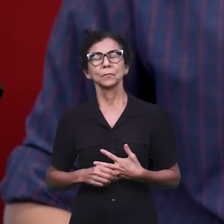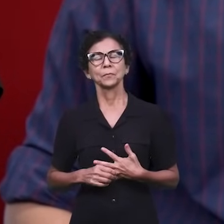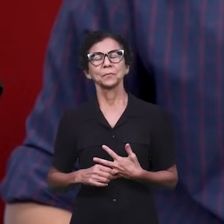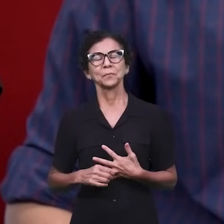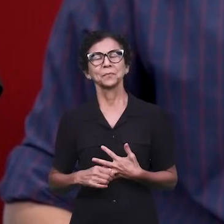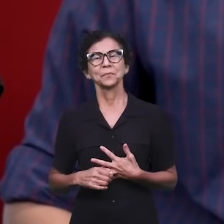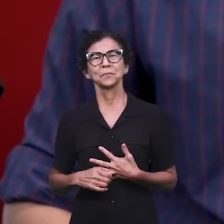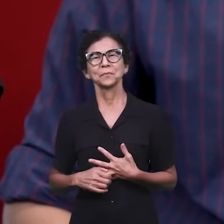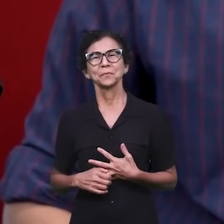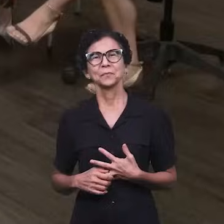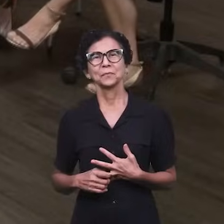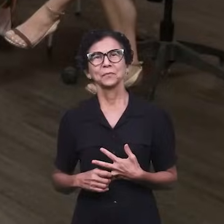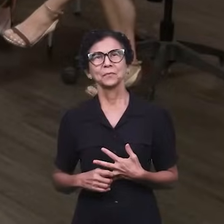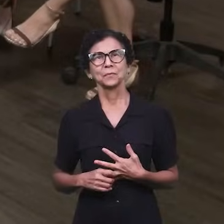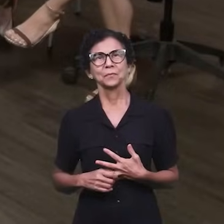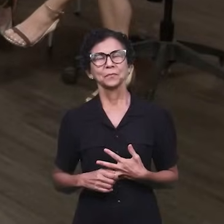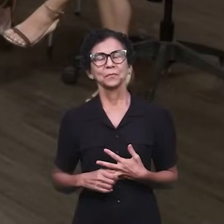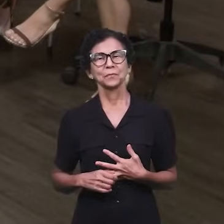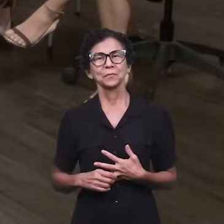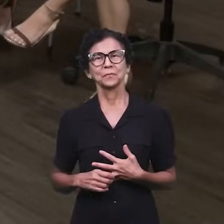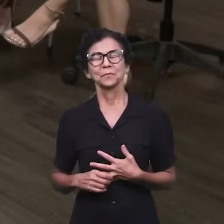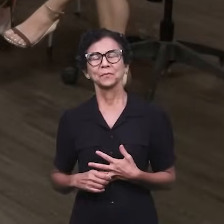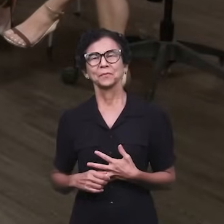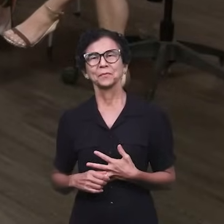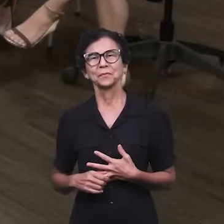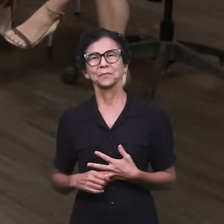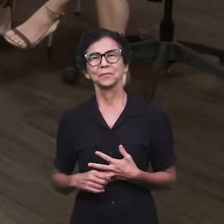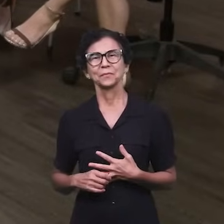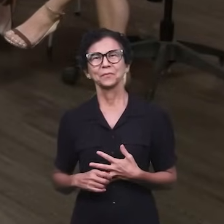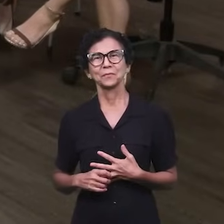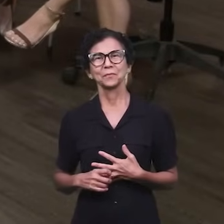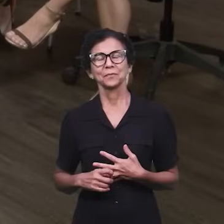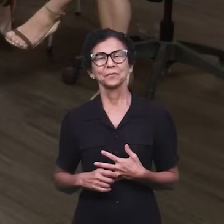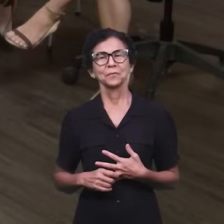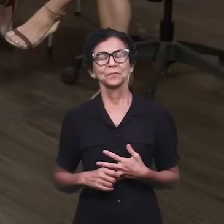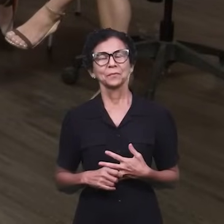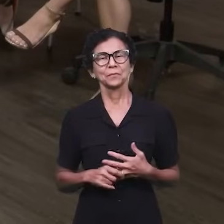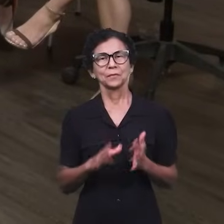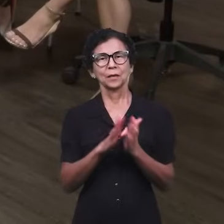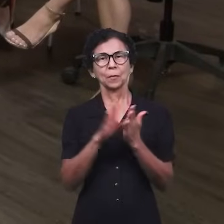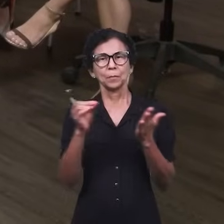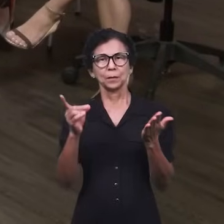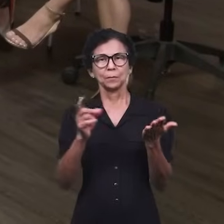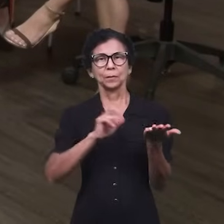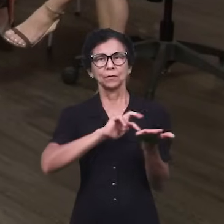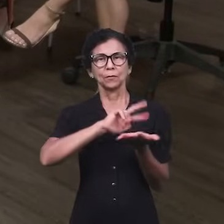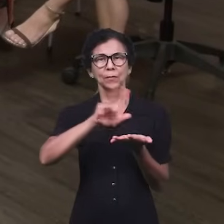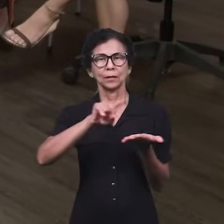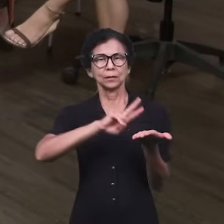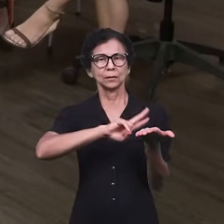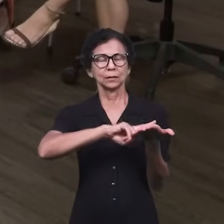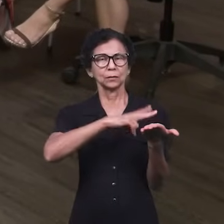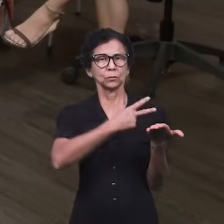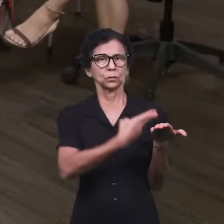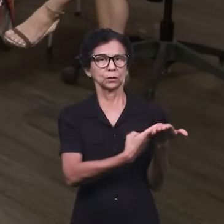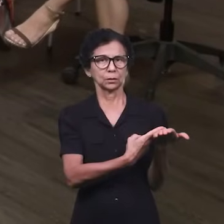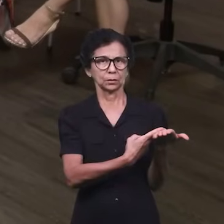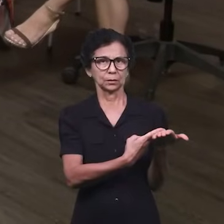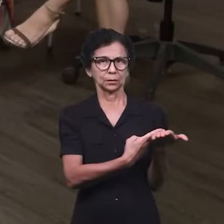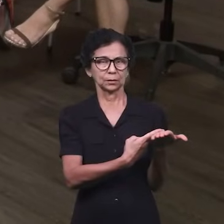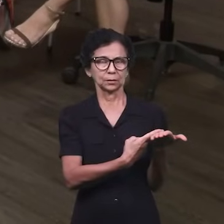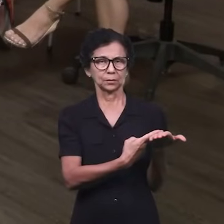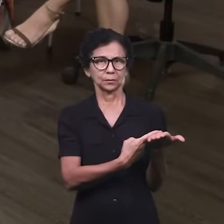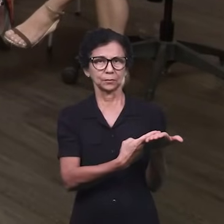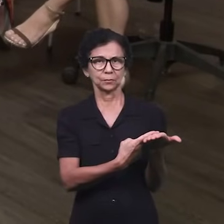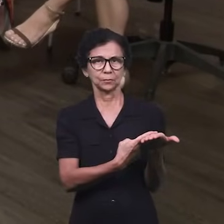da palavra nós temos várias traduções estamos